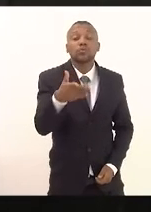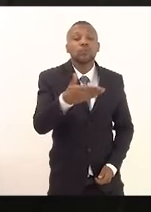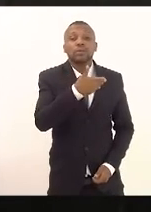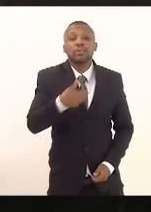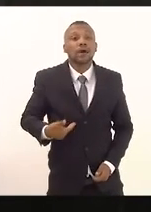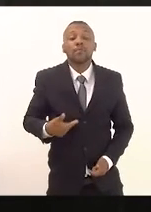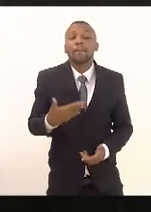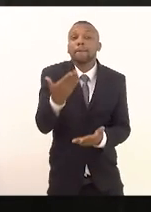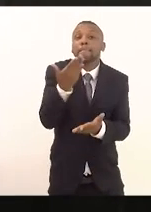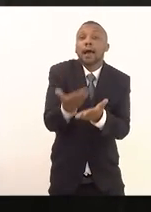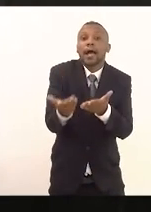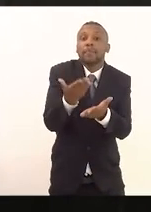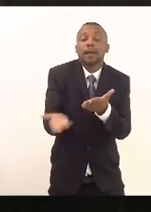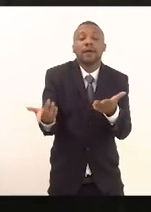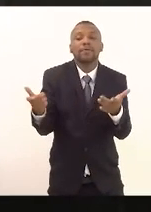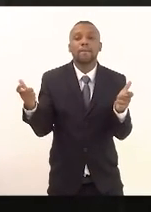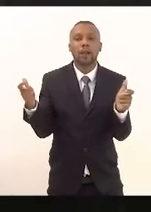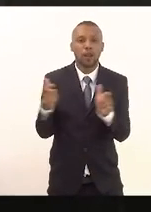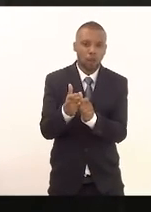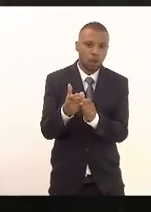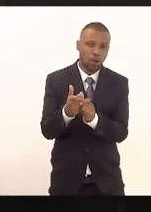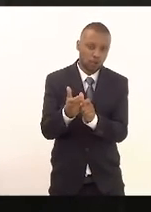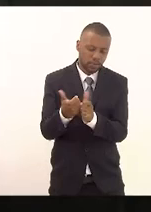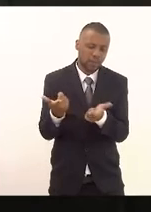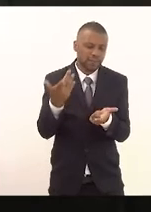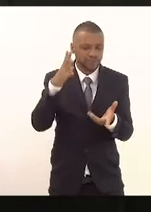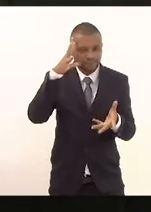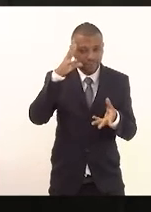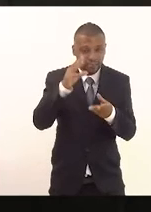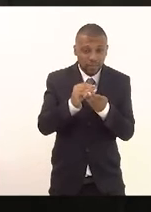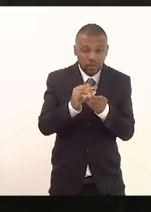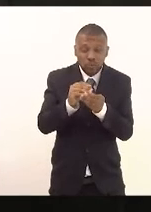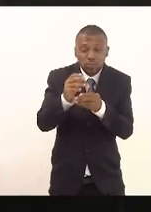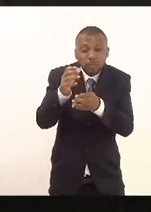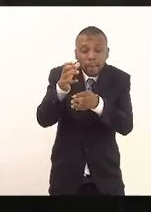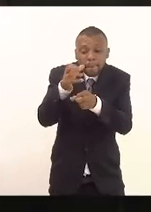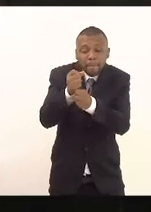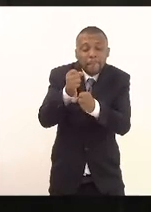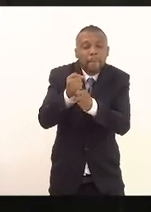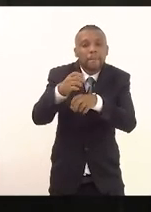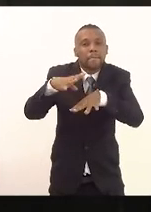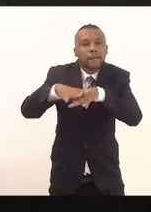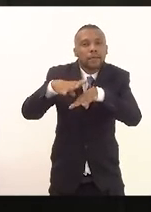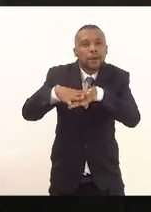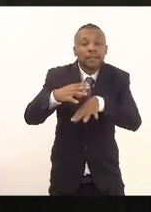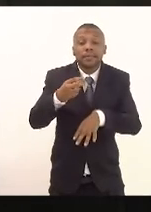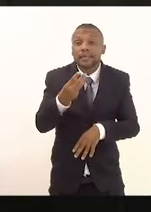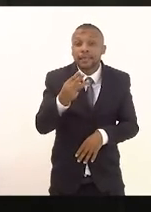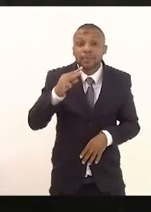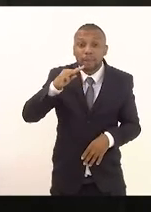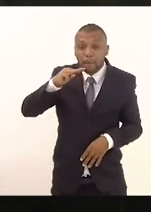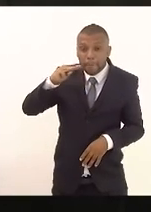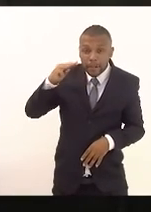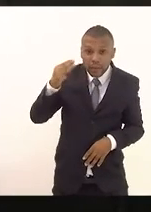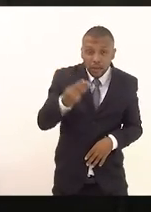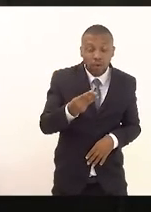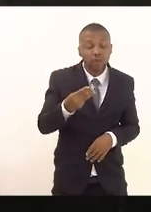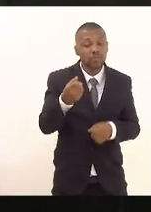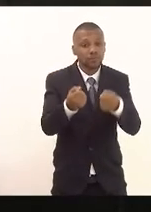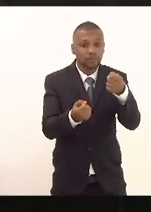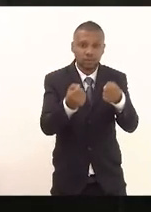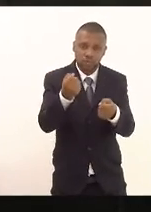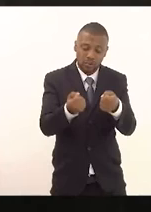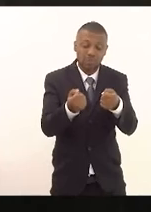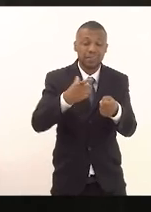isso e até porque numa matemática primária Seção 3 milhões de veículos não são são